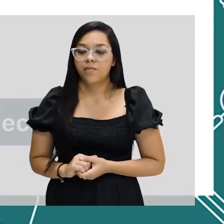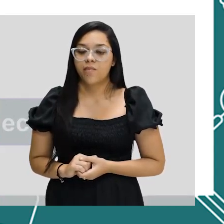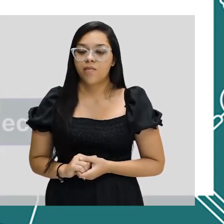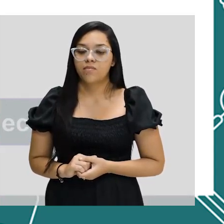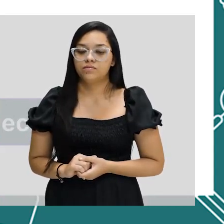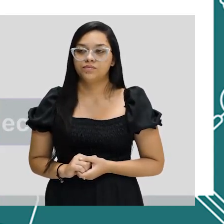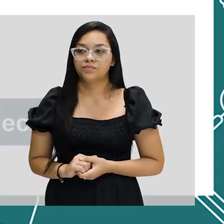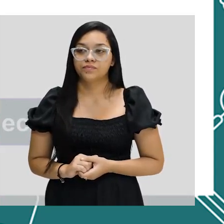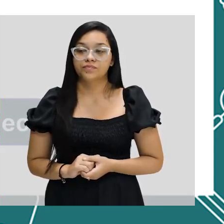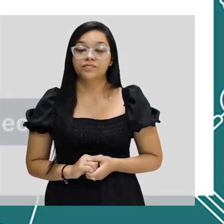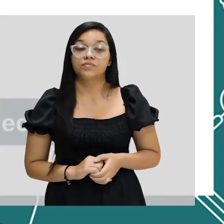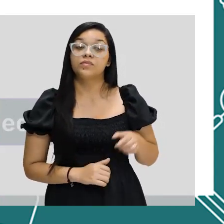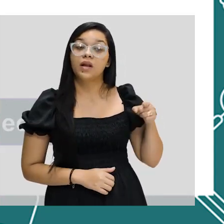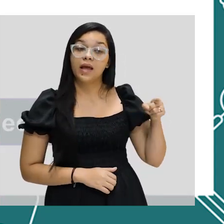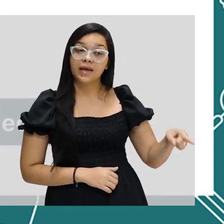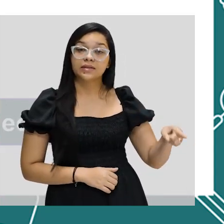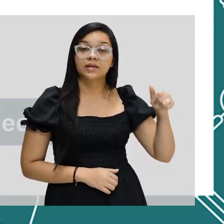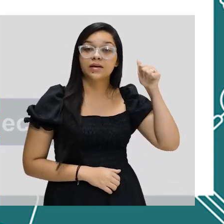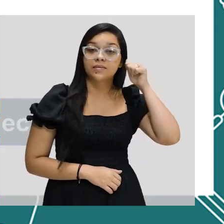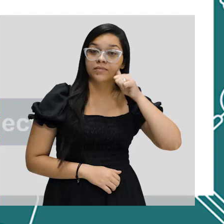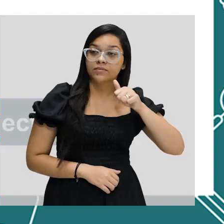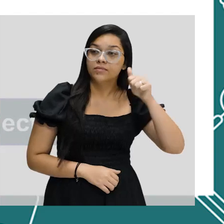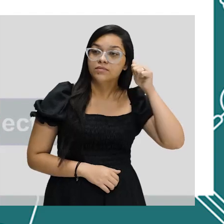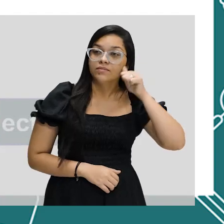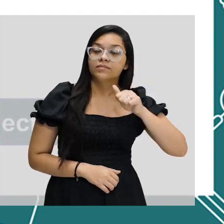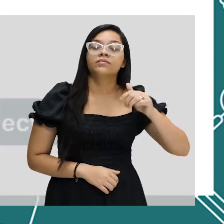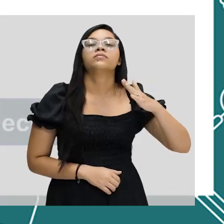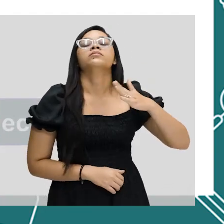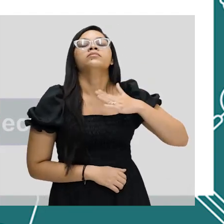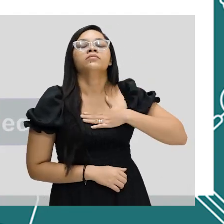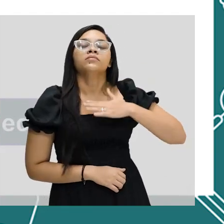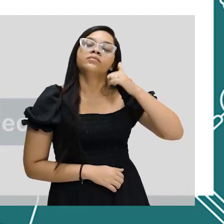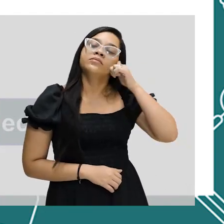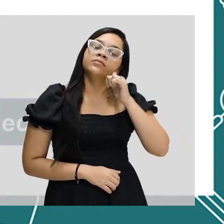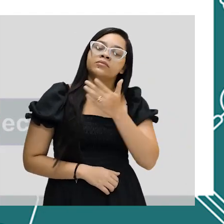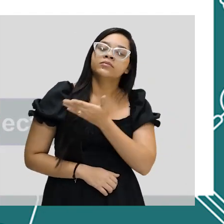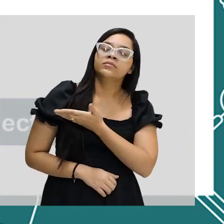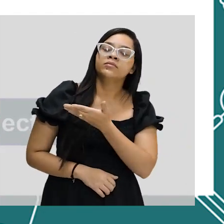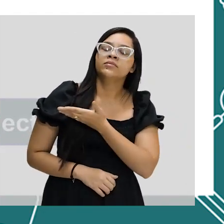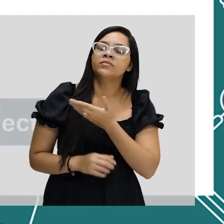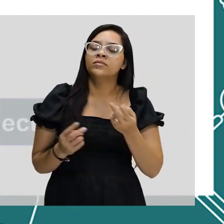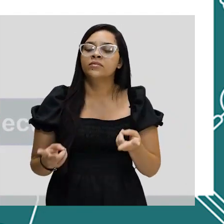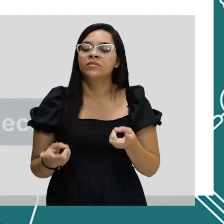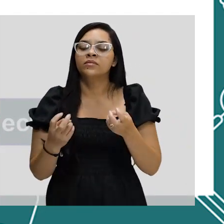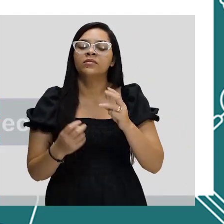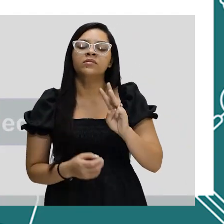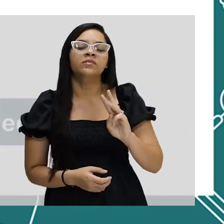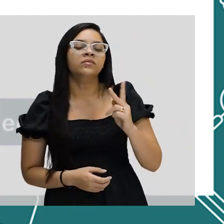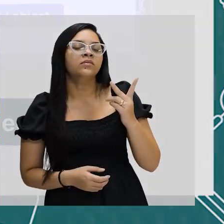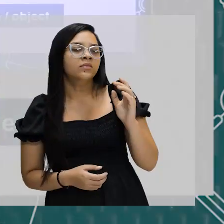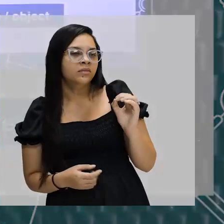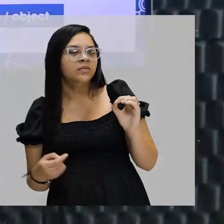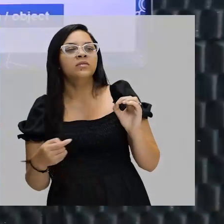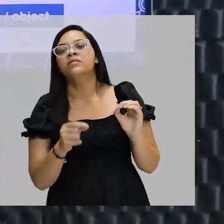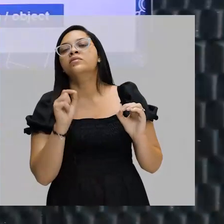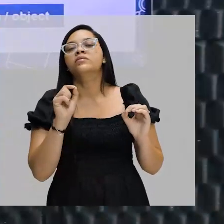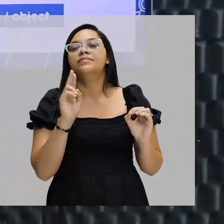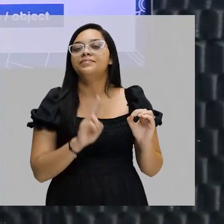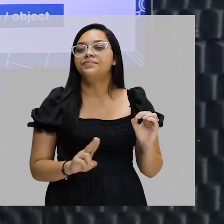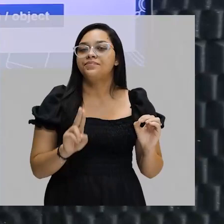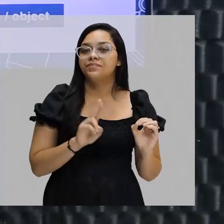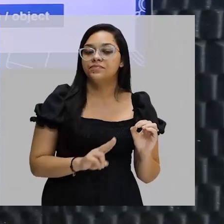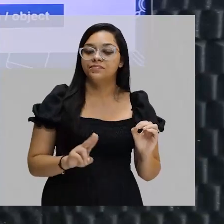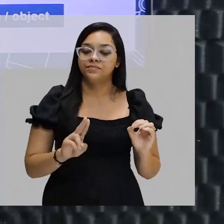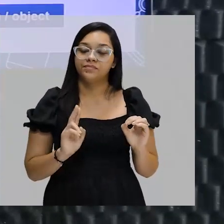friend. Esta é a garota que é minha amiga. Perceba que o who é um pronome que eu utilizo para